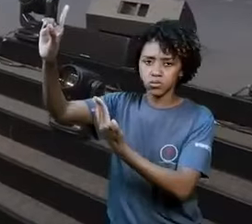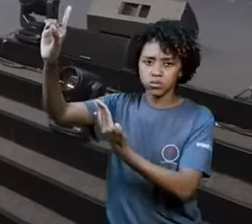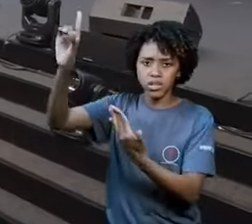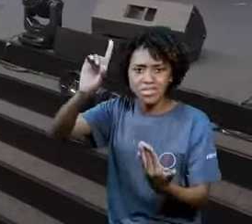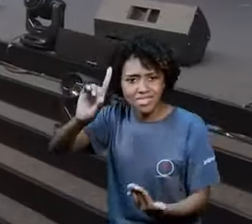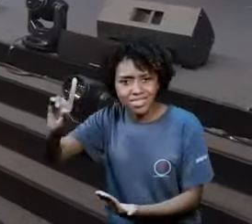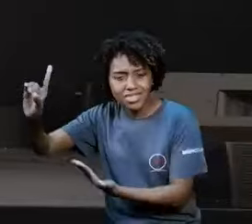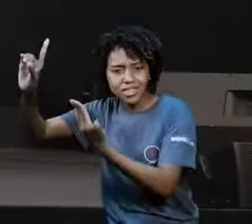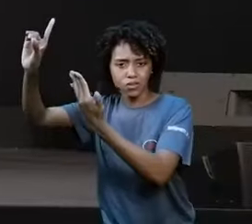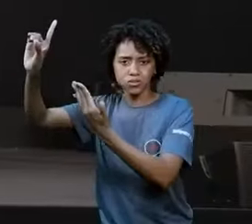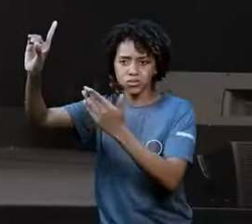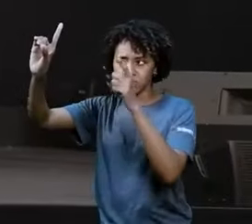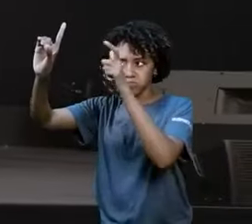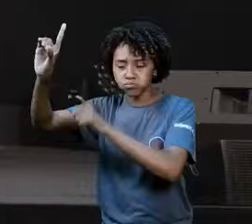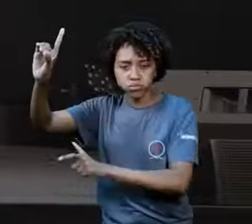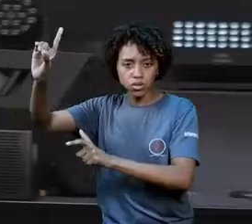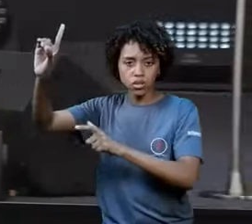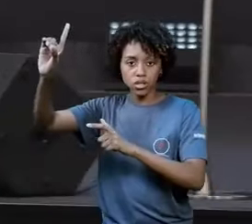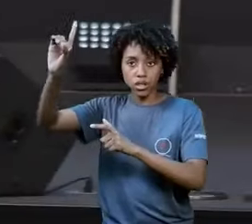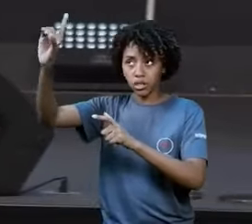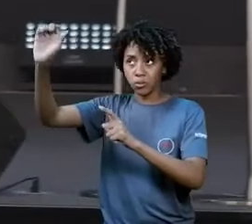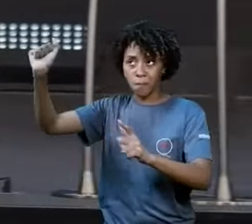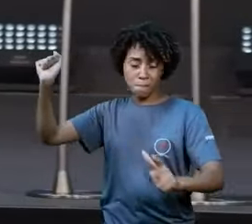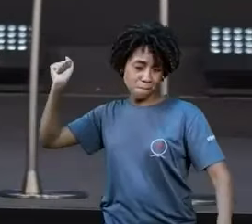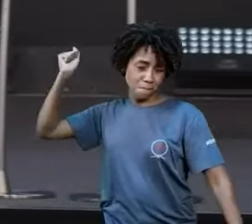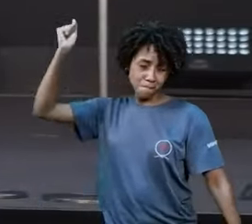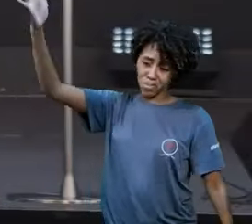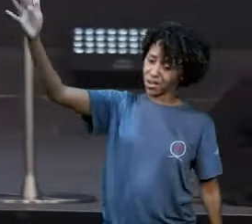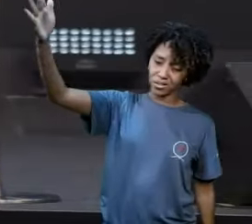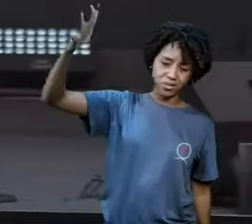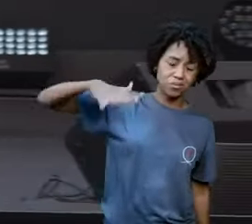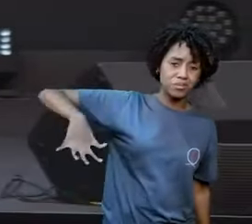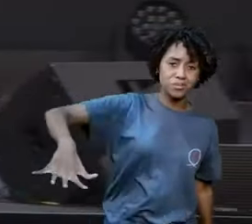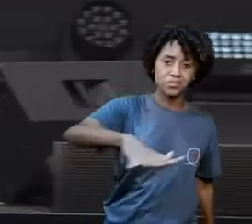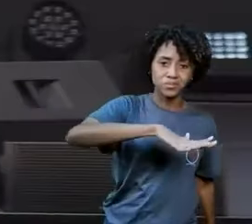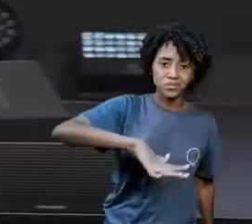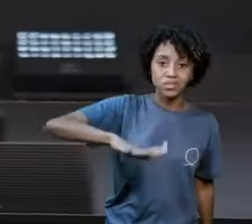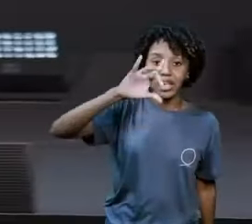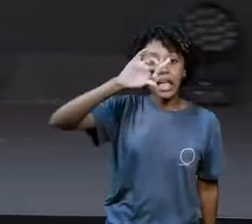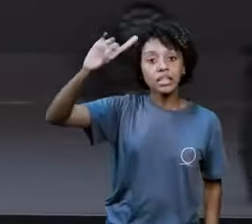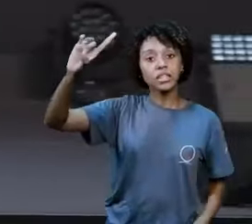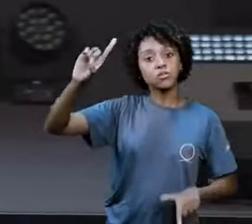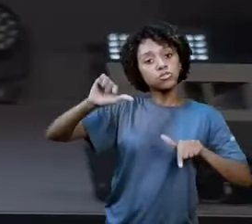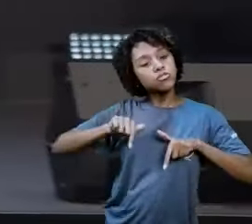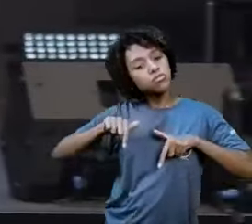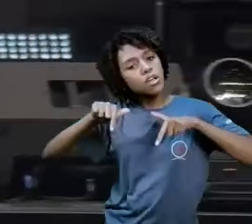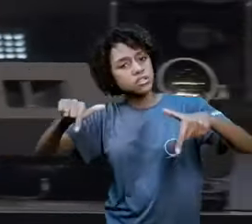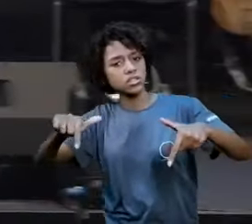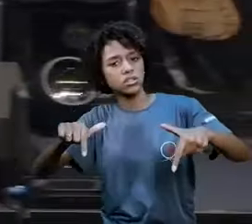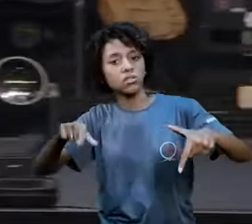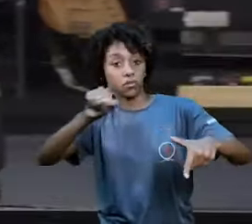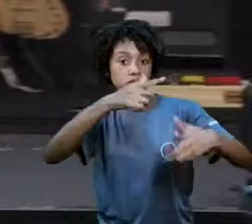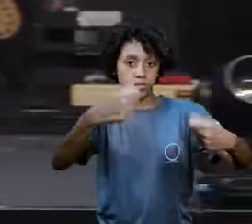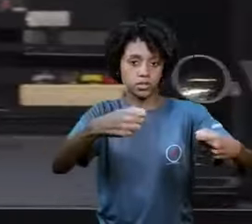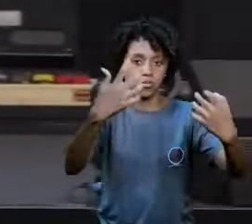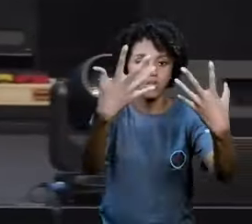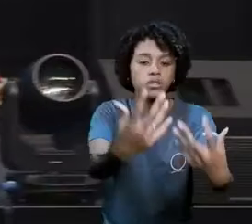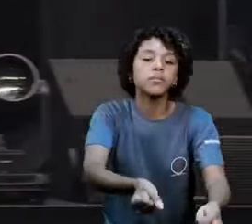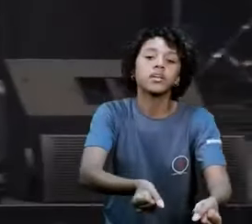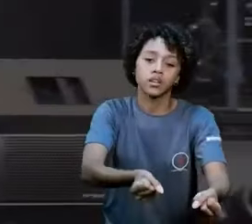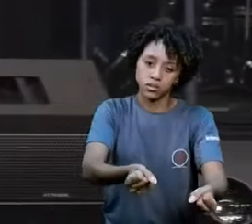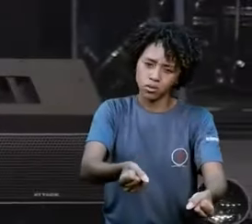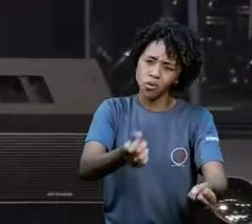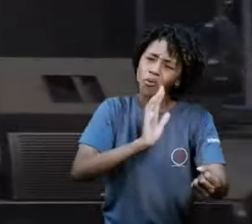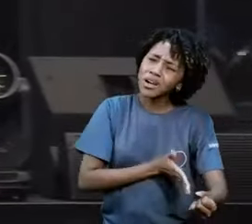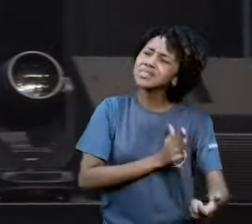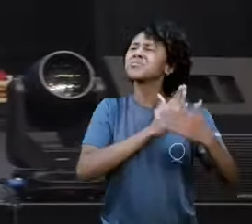serve o Deus que está acima de tudo e de todos ele operando recebe essa palavra aieta